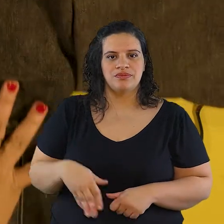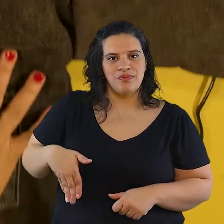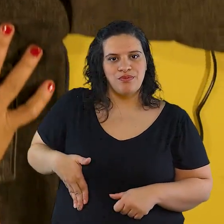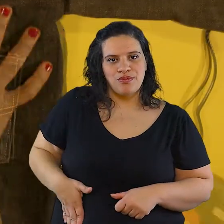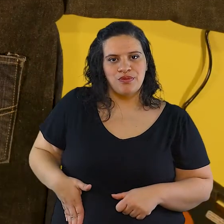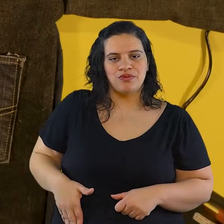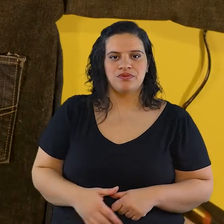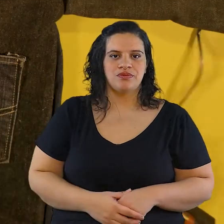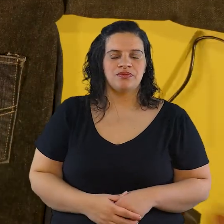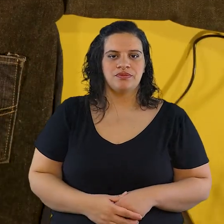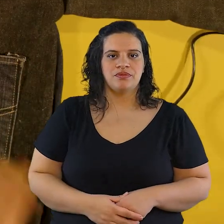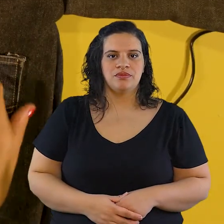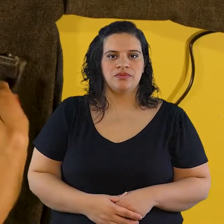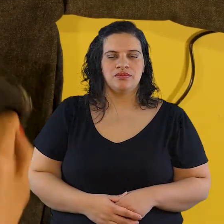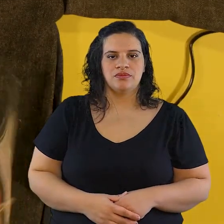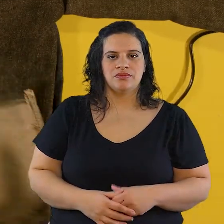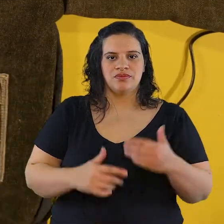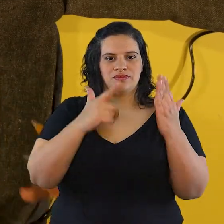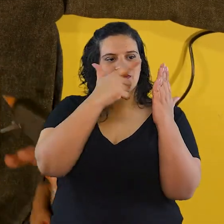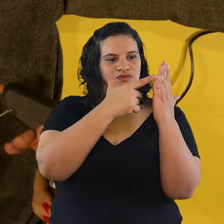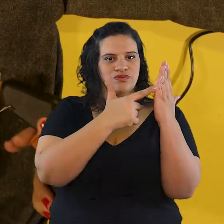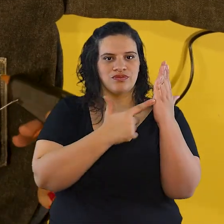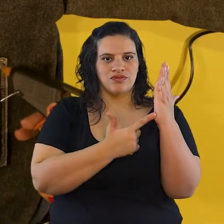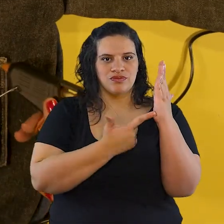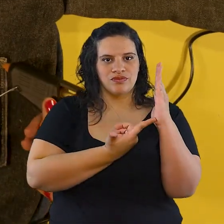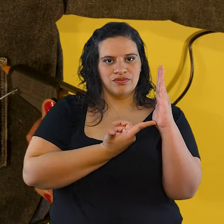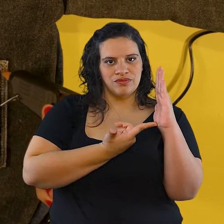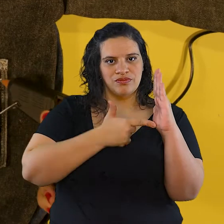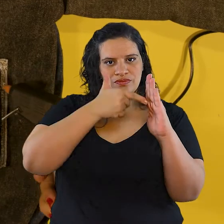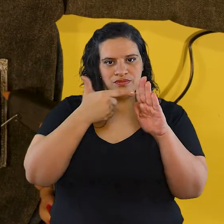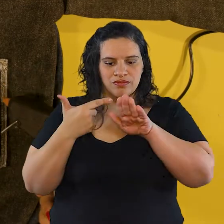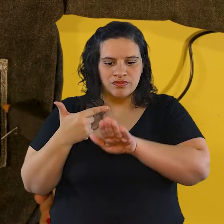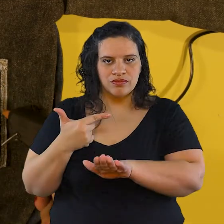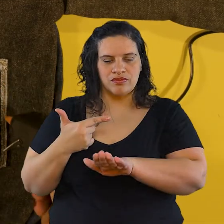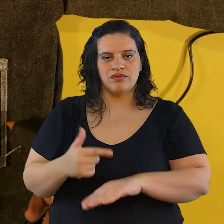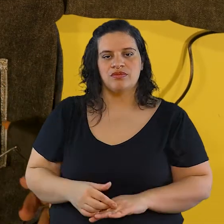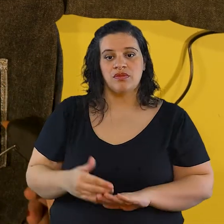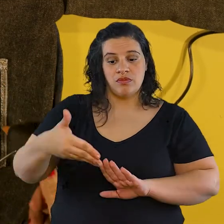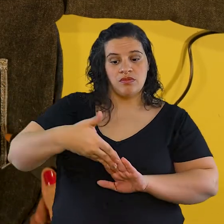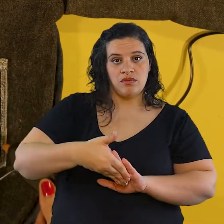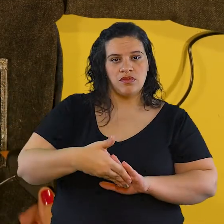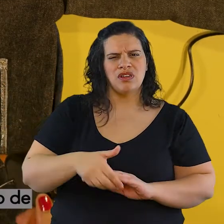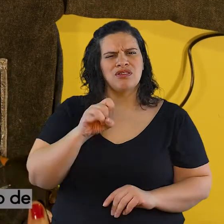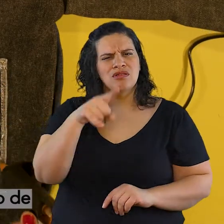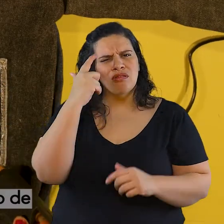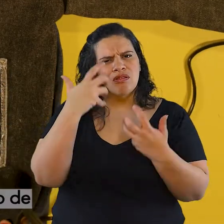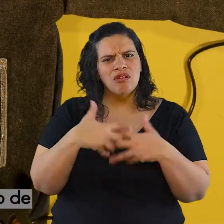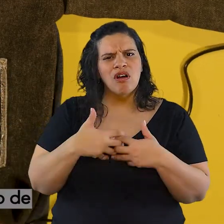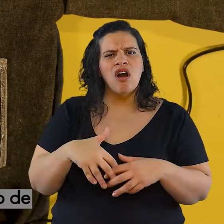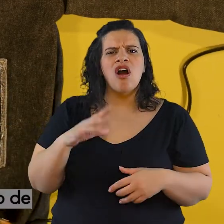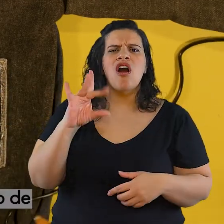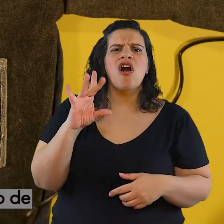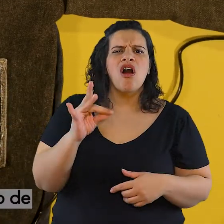bolso. Então eu venho aqui no bolso e colo a lateral dele. E para